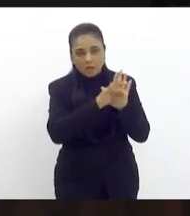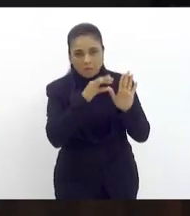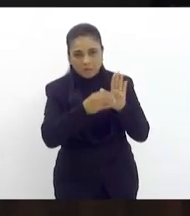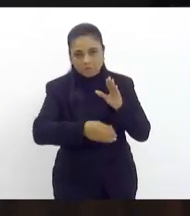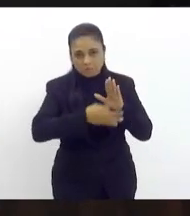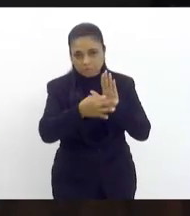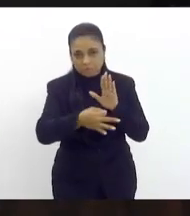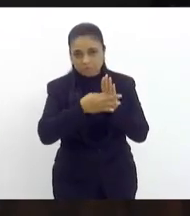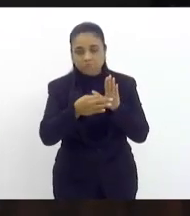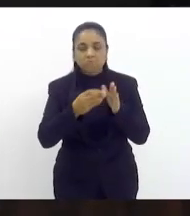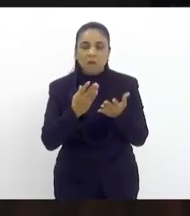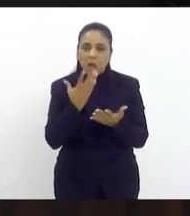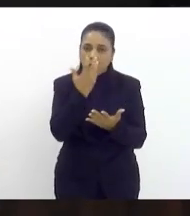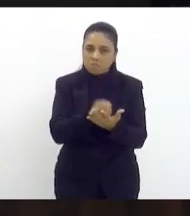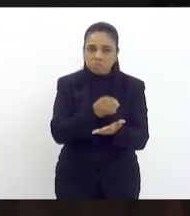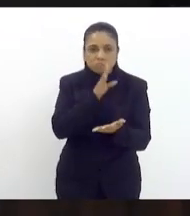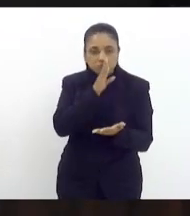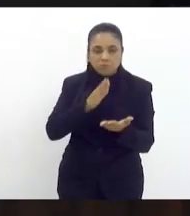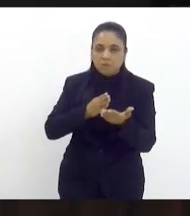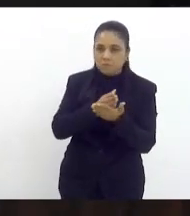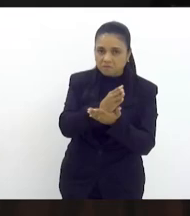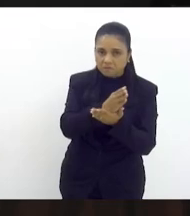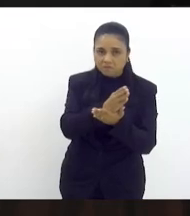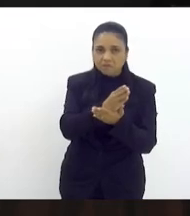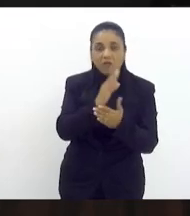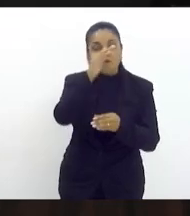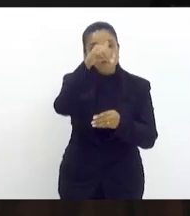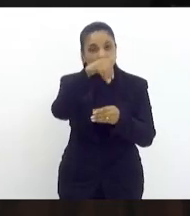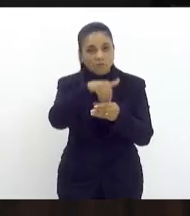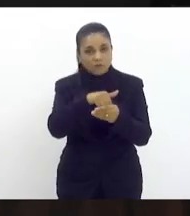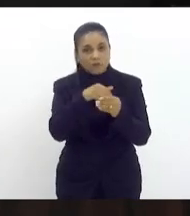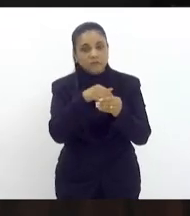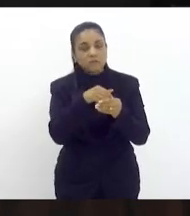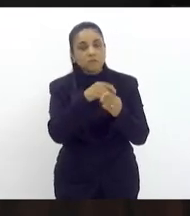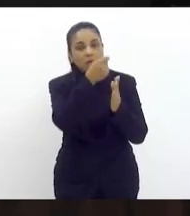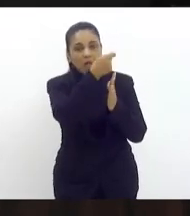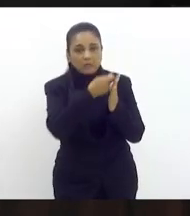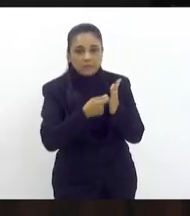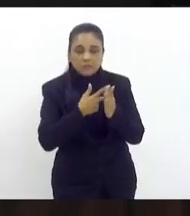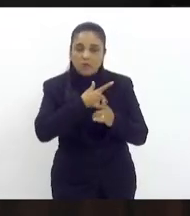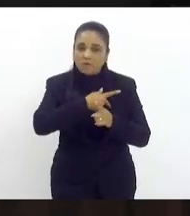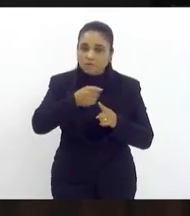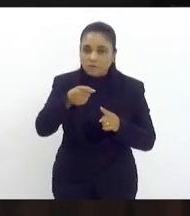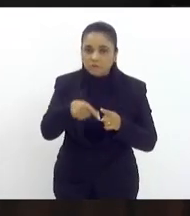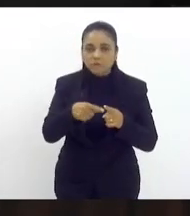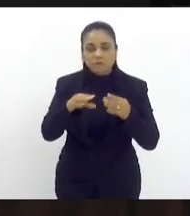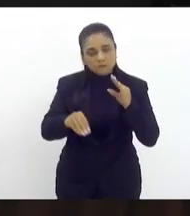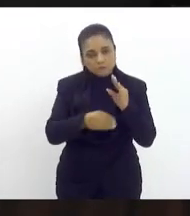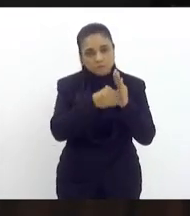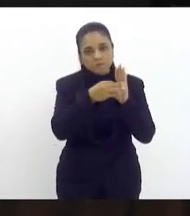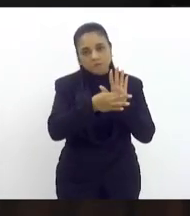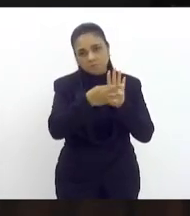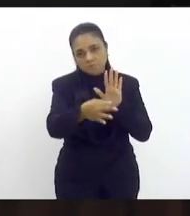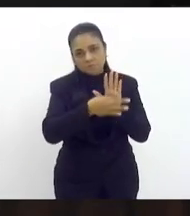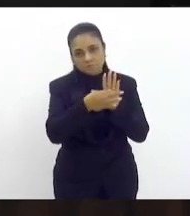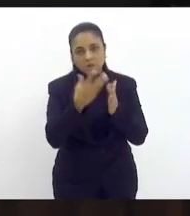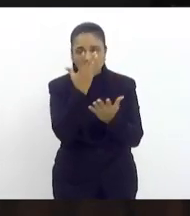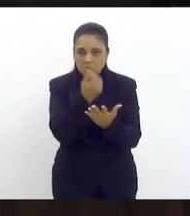que aprovam, permaneçam como estão. Aprovado. Em votação, redação do vencido assim emendado. Os senhores que aprovam, permaneçam como